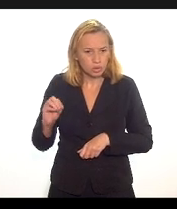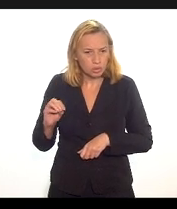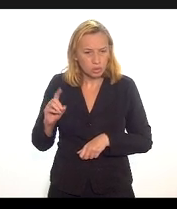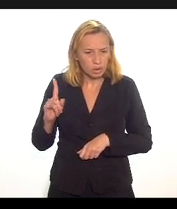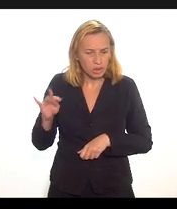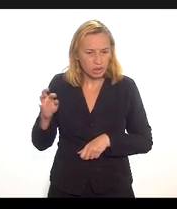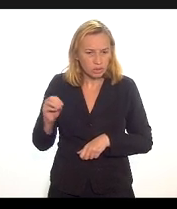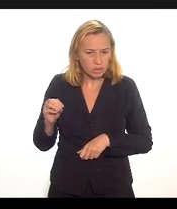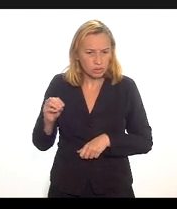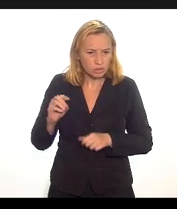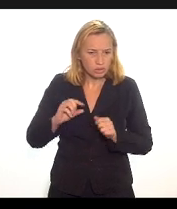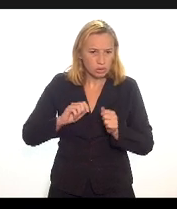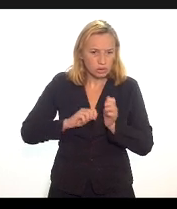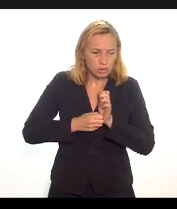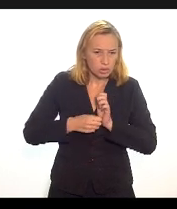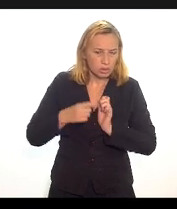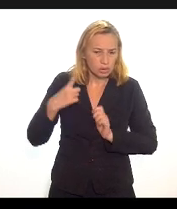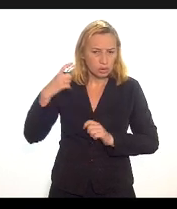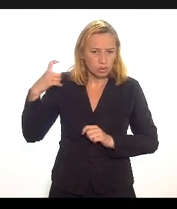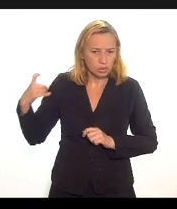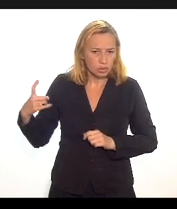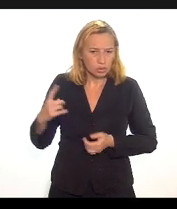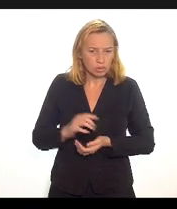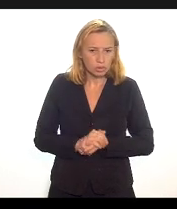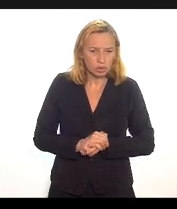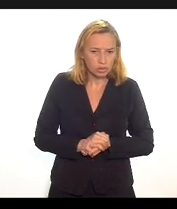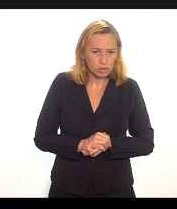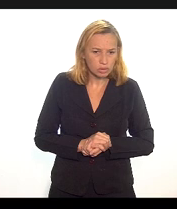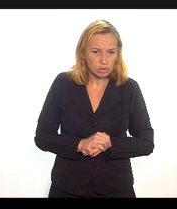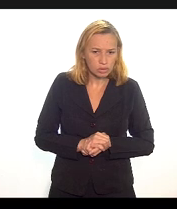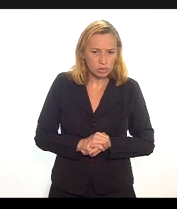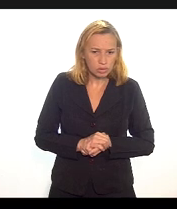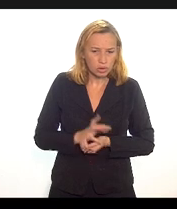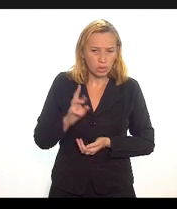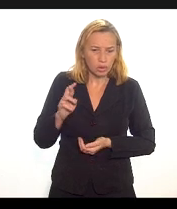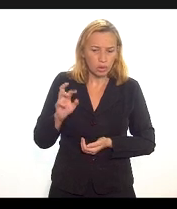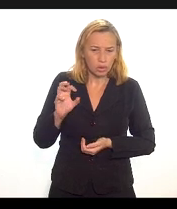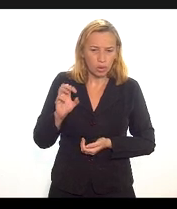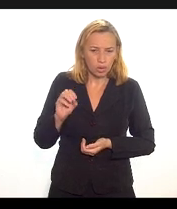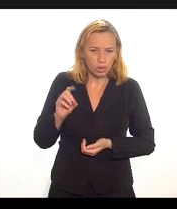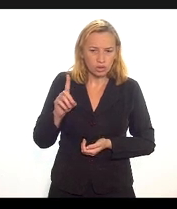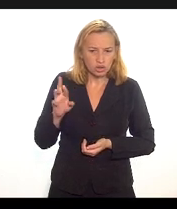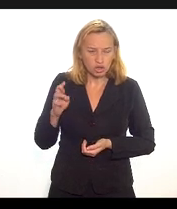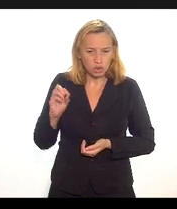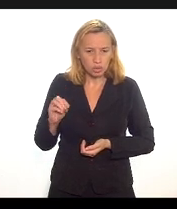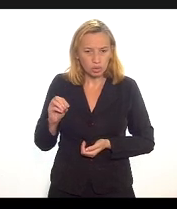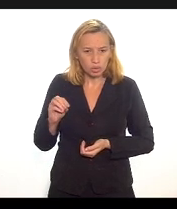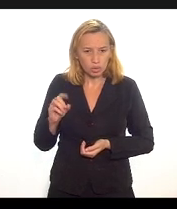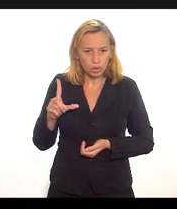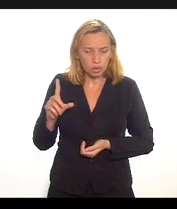com efetivo. Doutor Rodrigo Lourenço, fechar seu som.